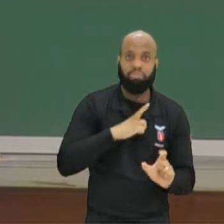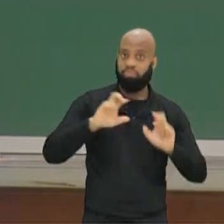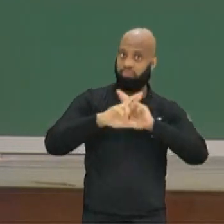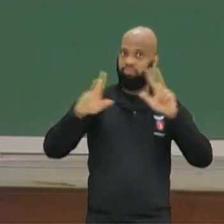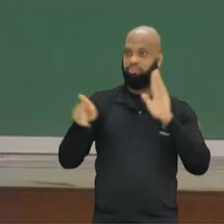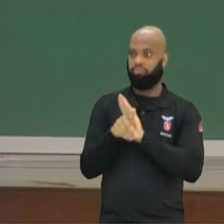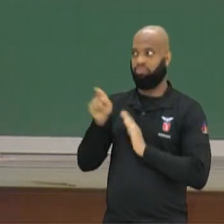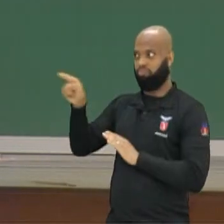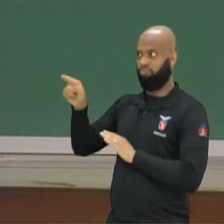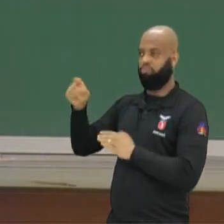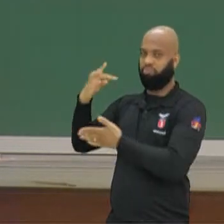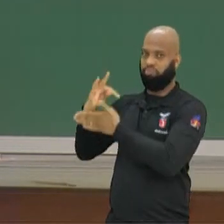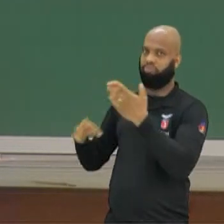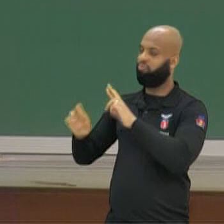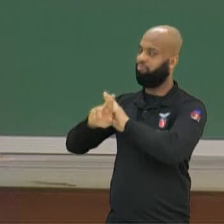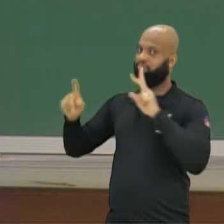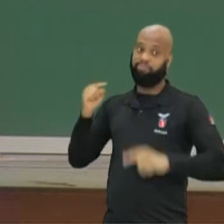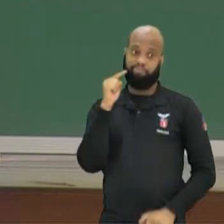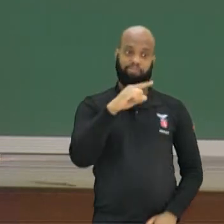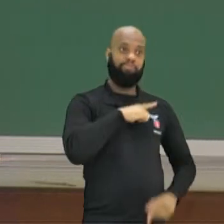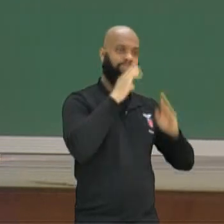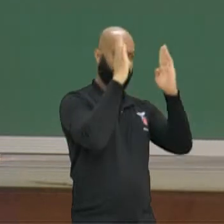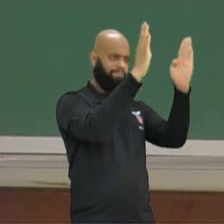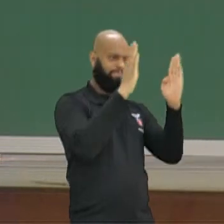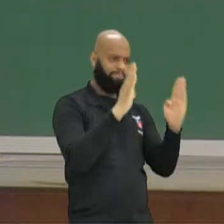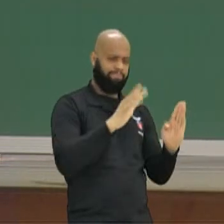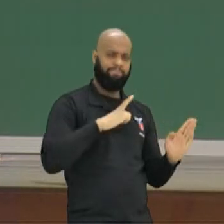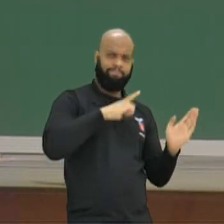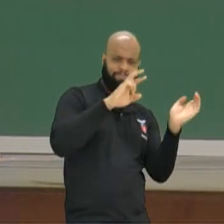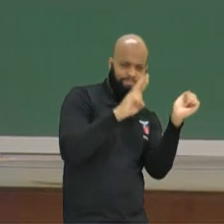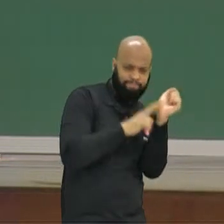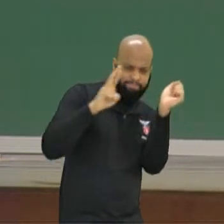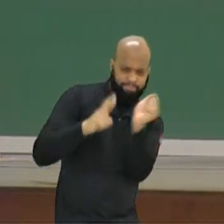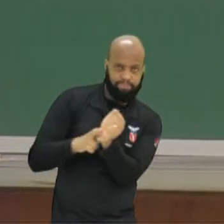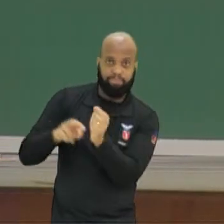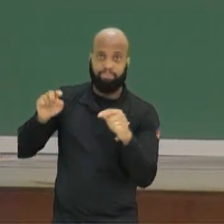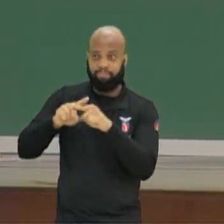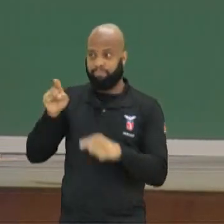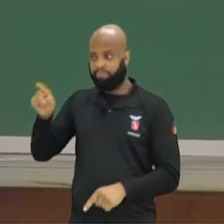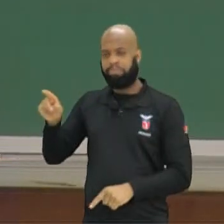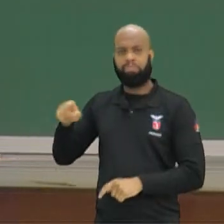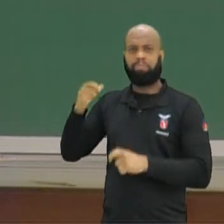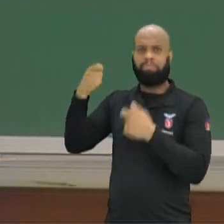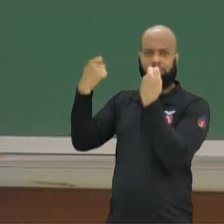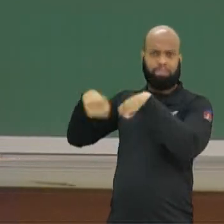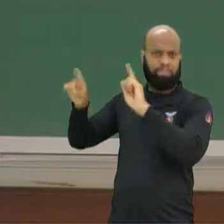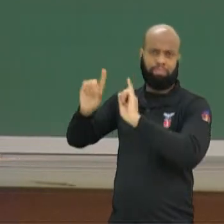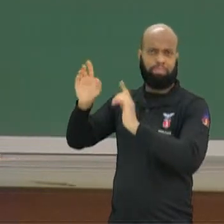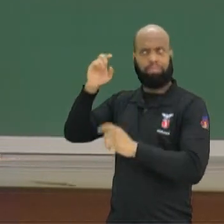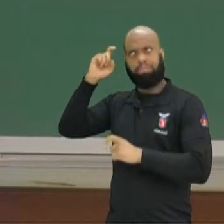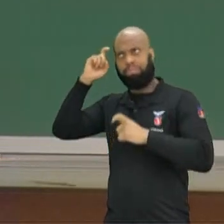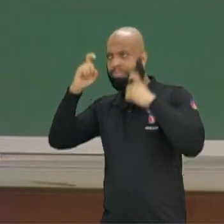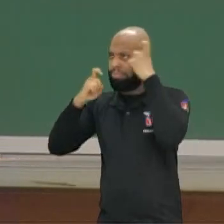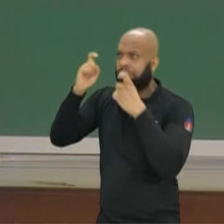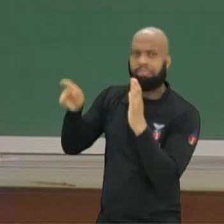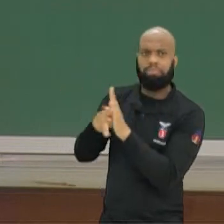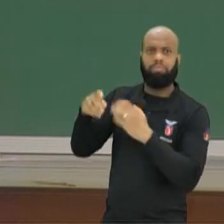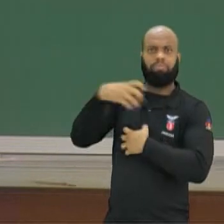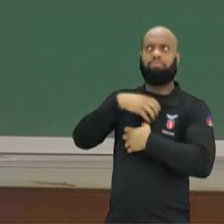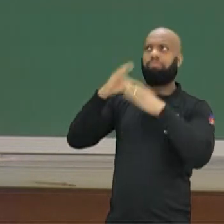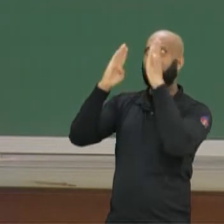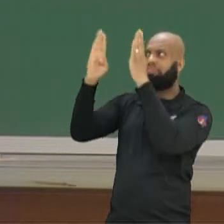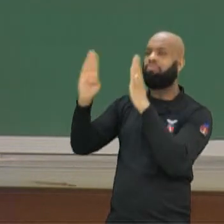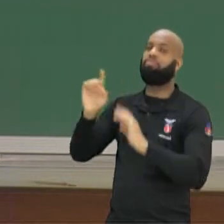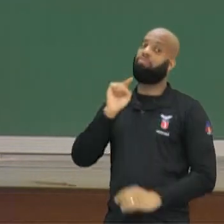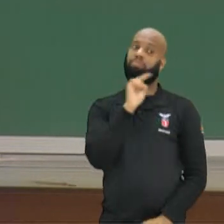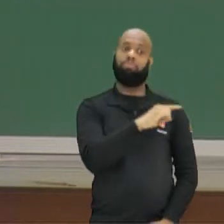para verso é isso, meus amigos. Aqui existe métrica. Prosa é aquele texto que nós escrevemos sem preocupação estética. Ele parte de ponto a ponto. Aqui não,